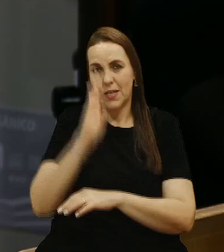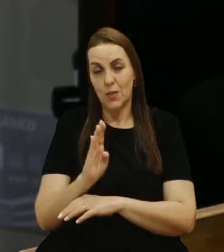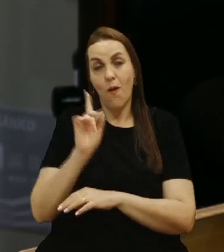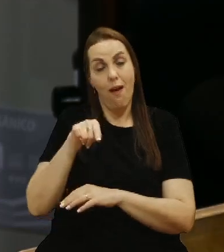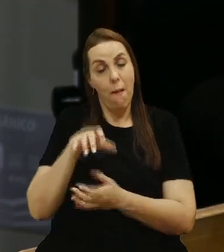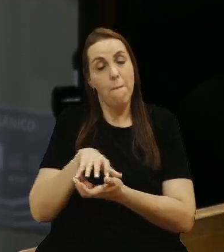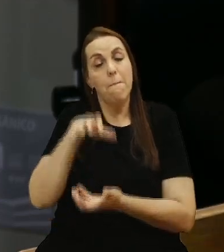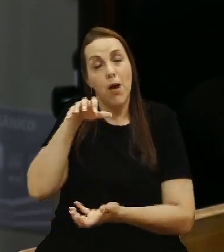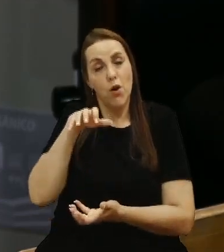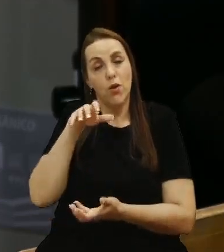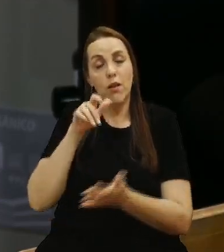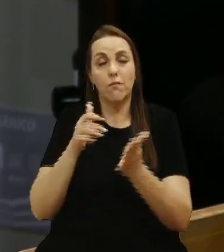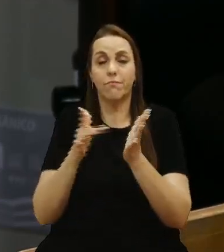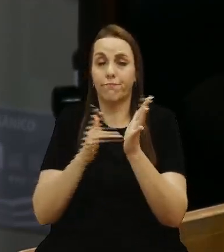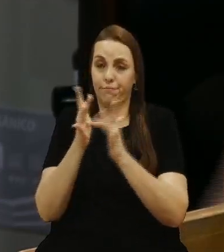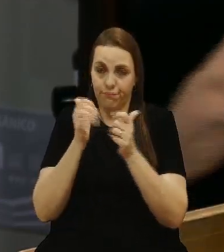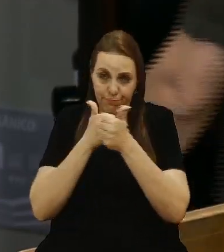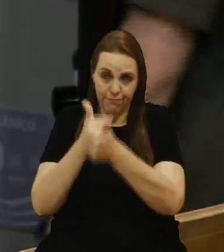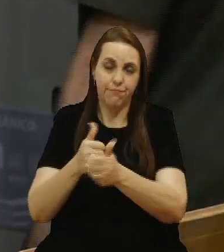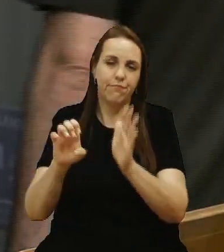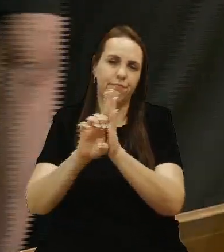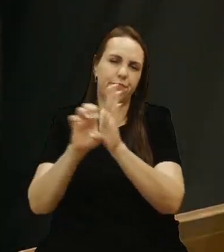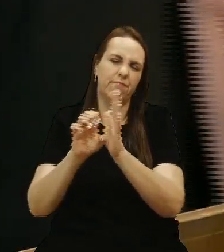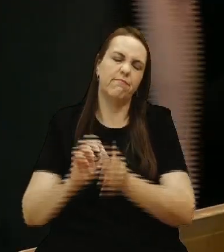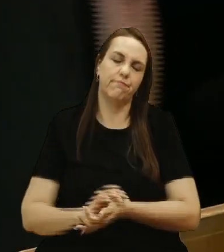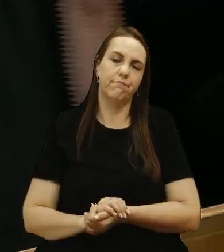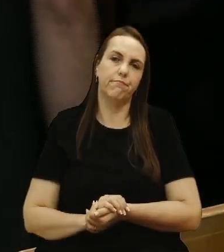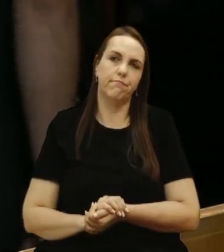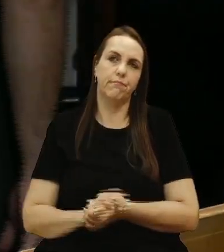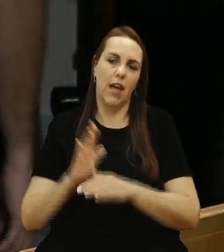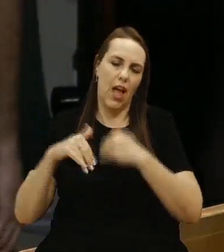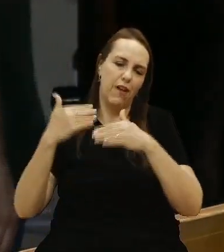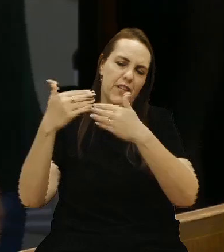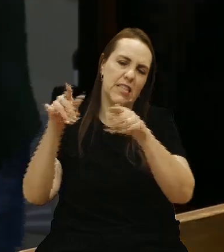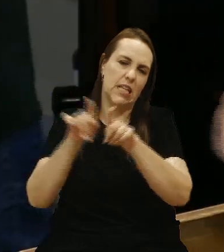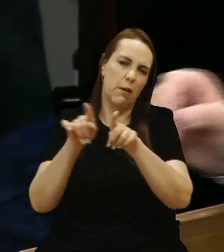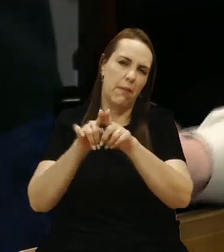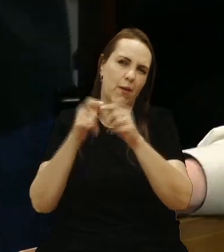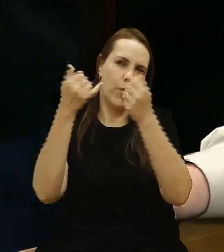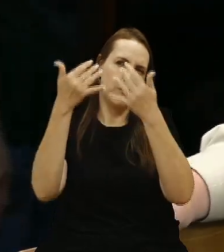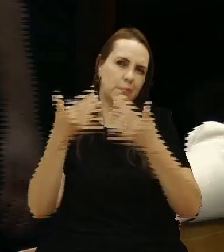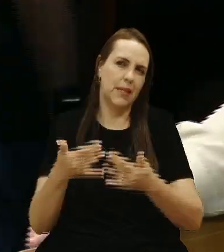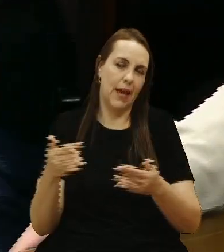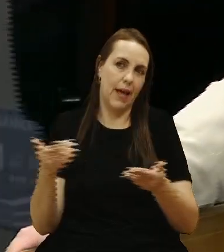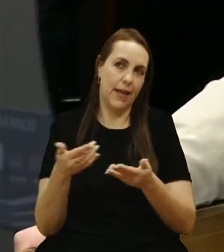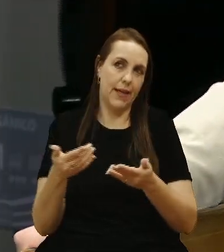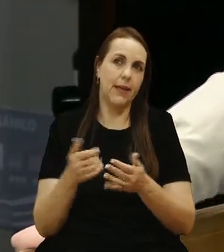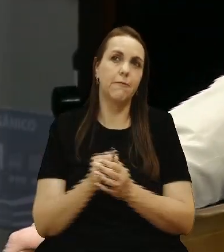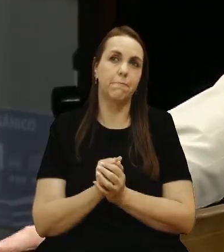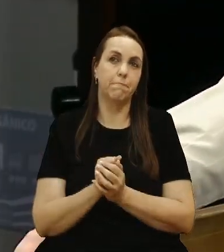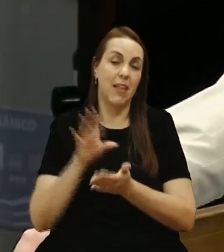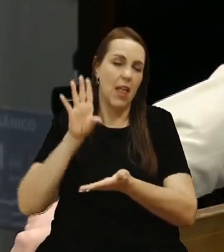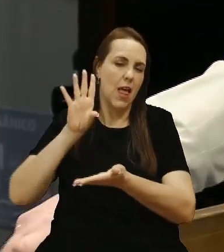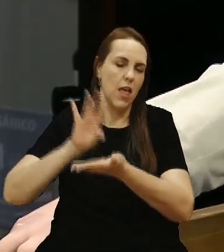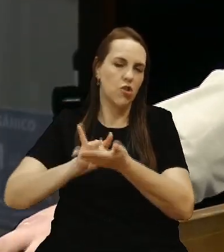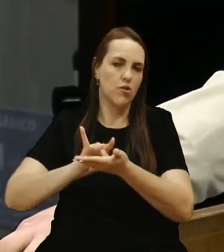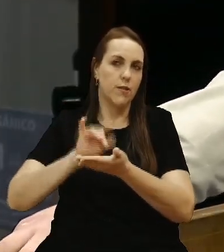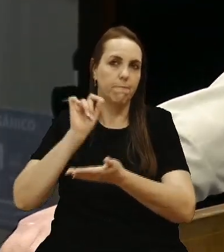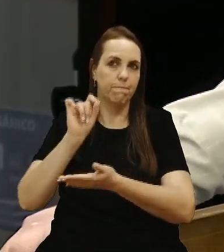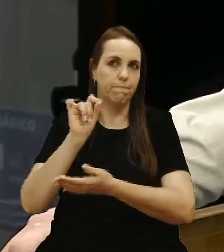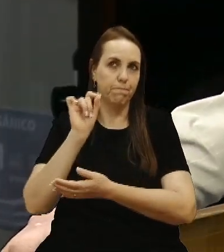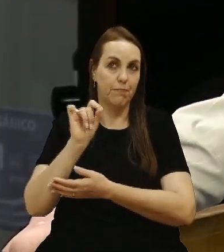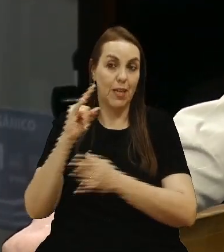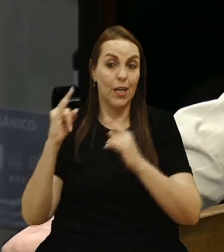de cristãos evangélicos. Avançando, eu quero também citar aqui, presidente, nessa minha fala e deixar registrado que o